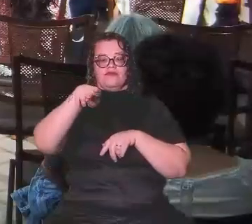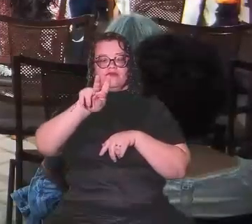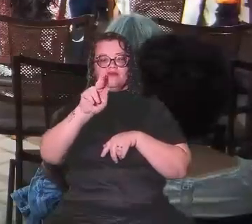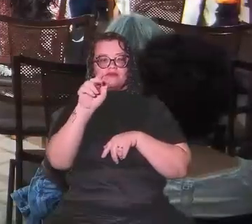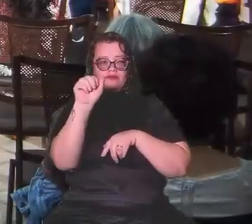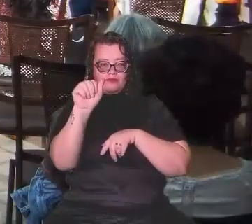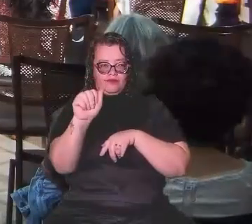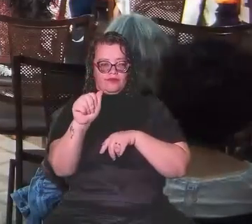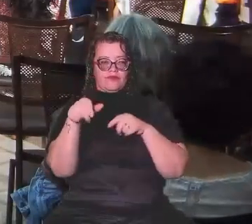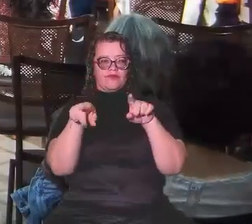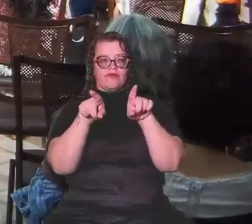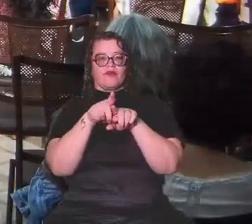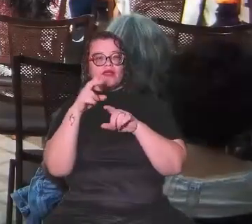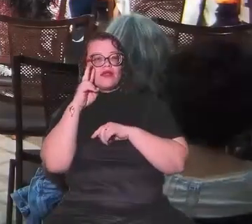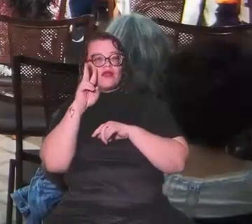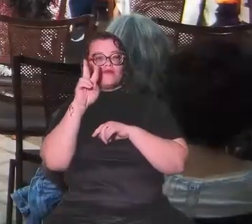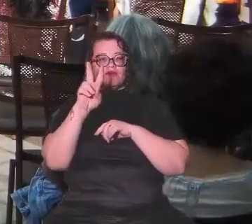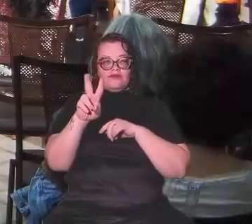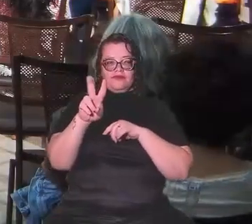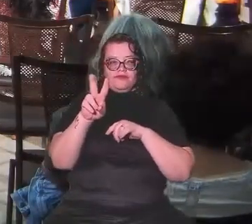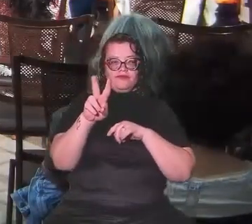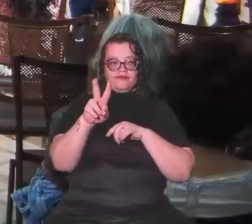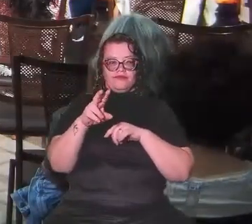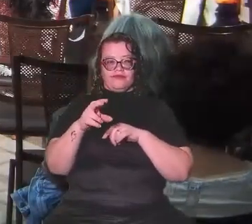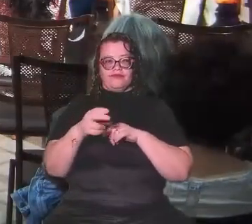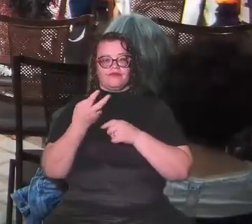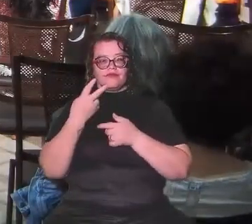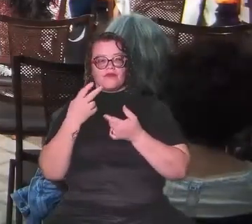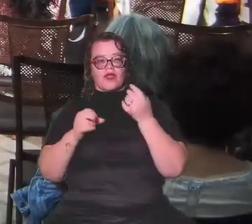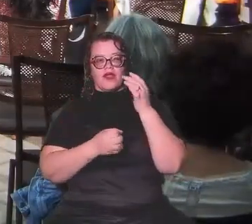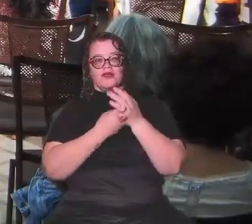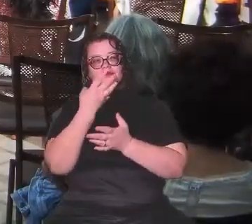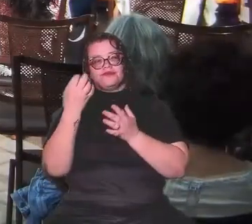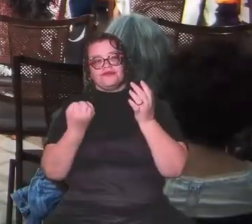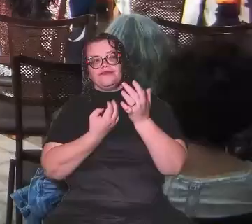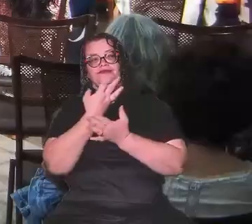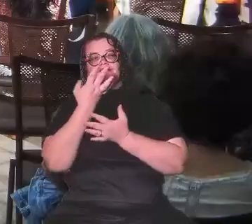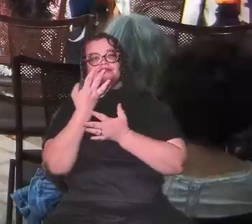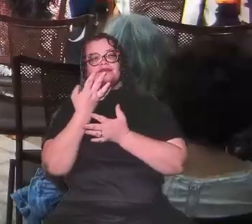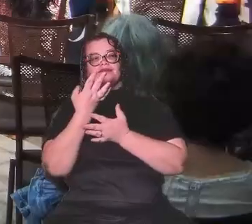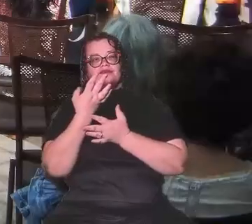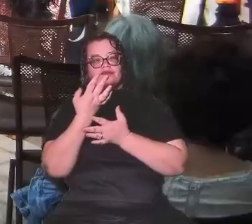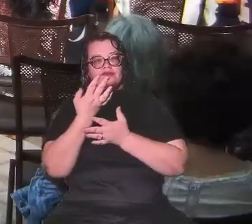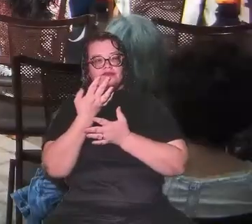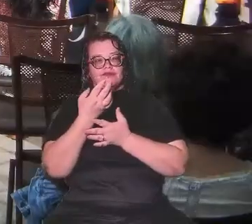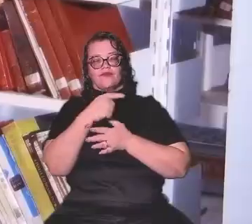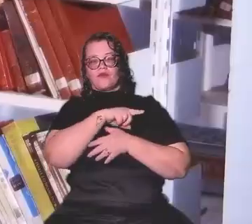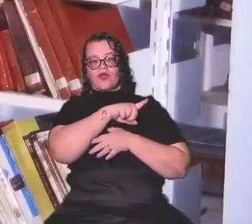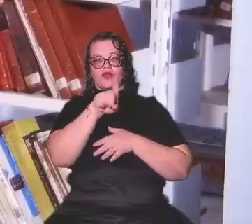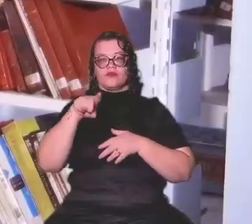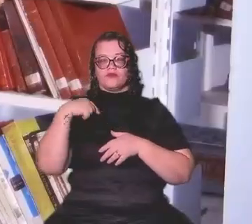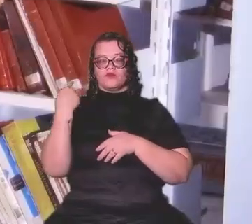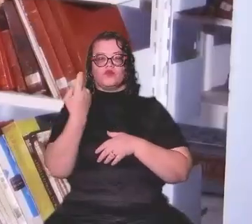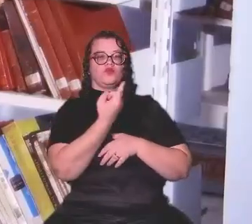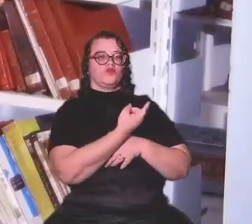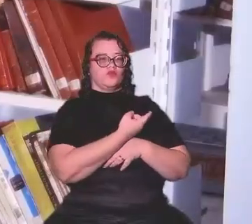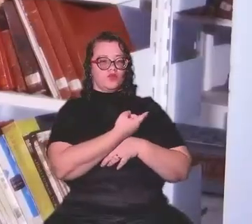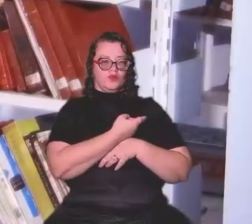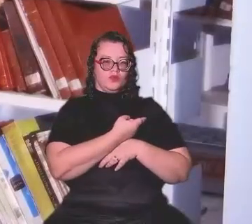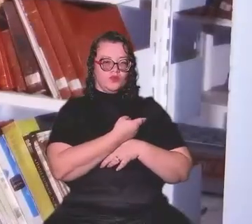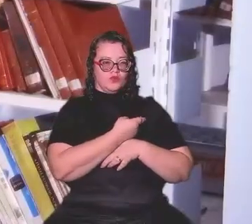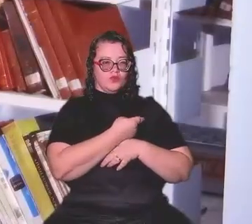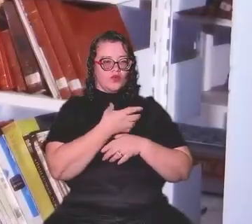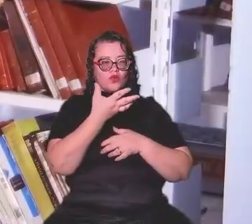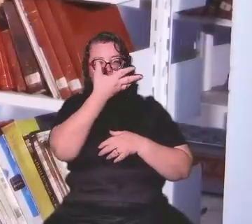E a visão do poeta permite, e ele traz isso para nós, que isso não